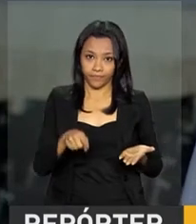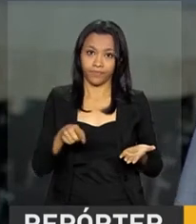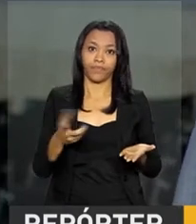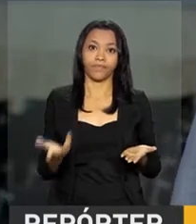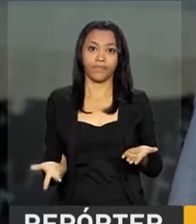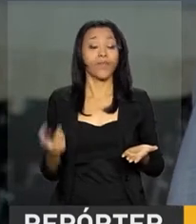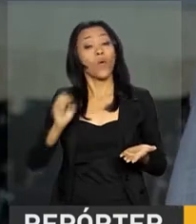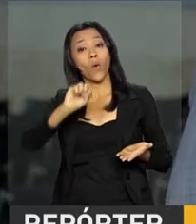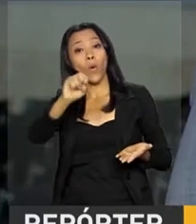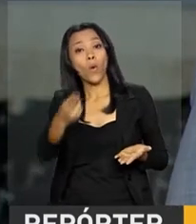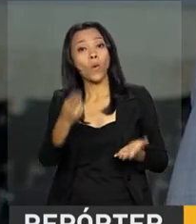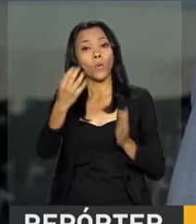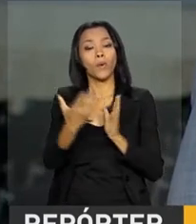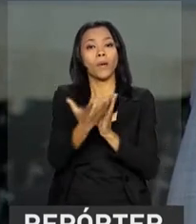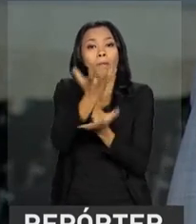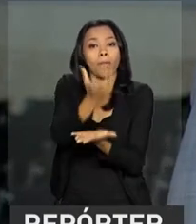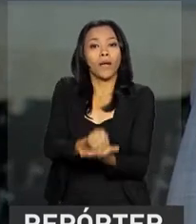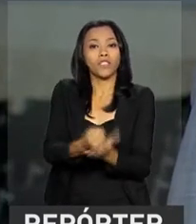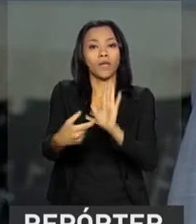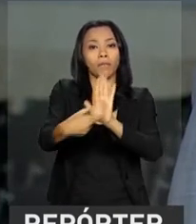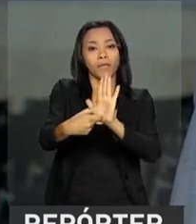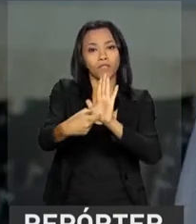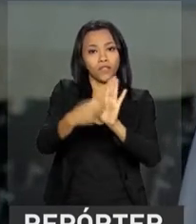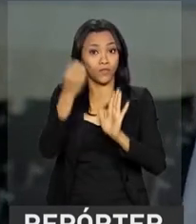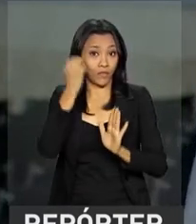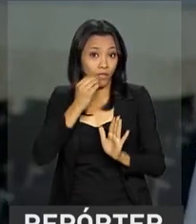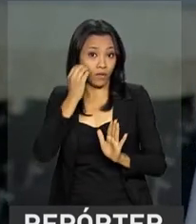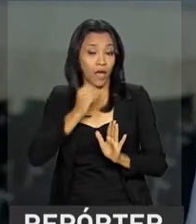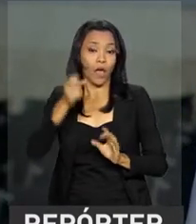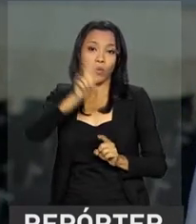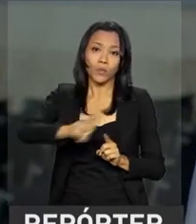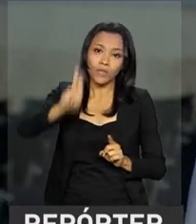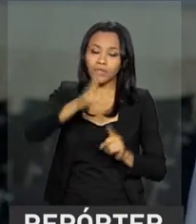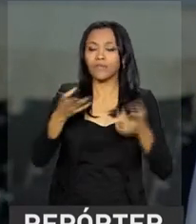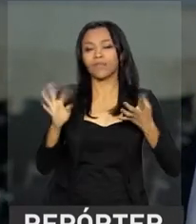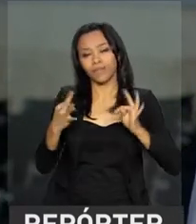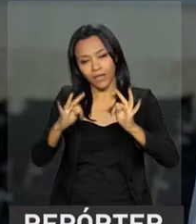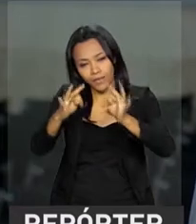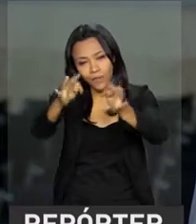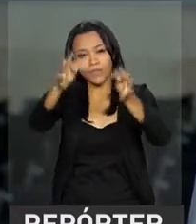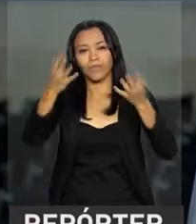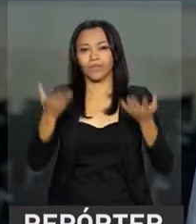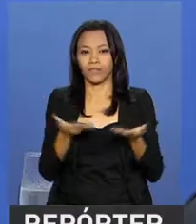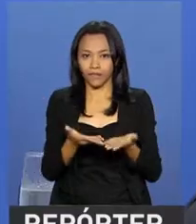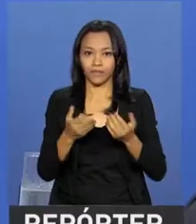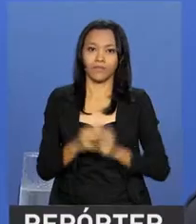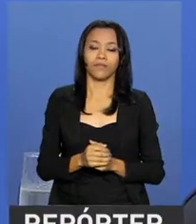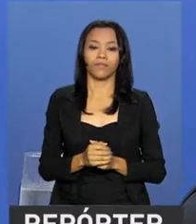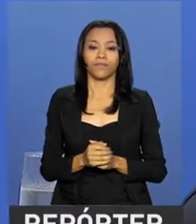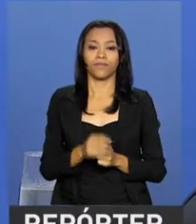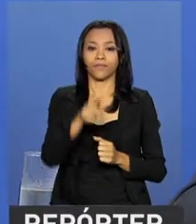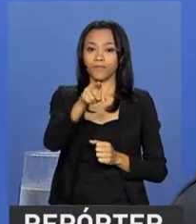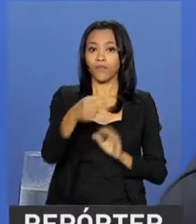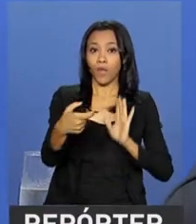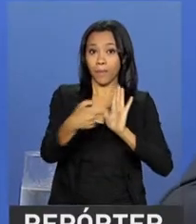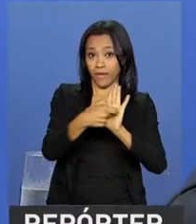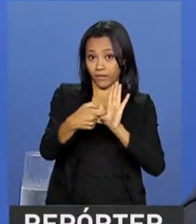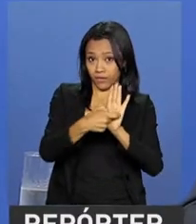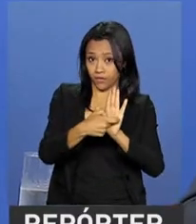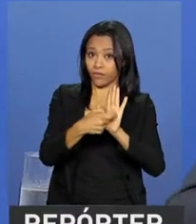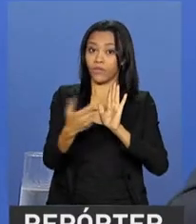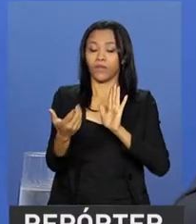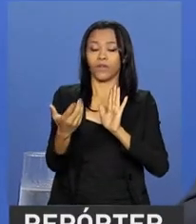www.avançar.gov.br, ou baixando um aplicativo pelo celular, utilizando a tecnologia da informação. O aplicativo permite que a